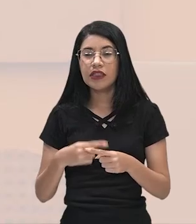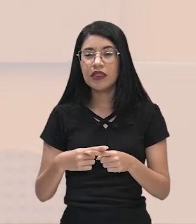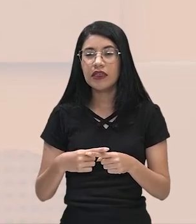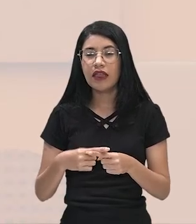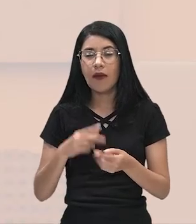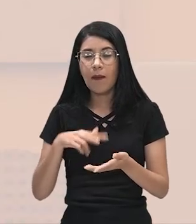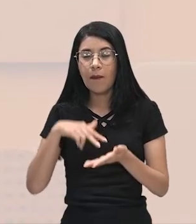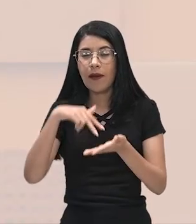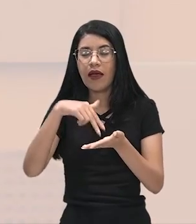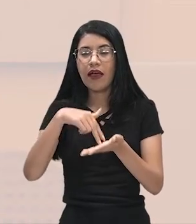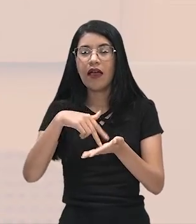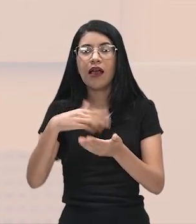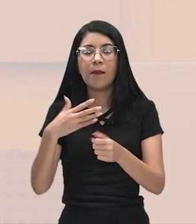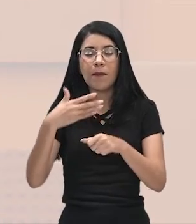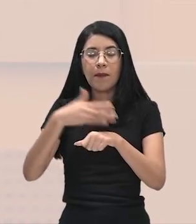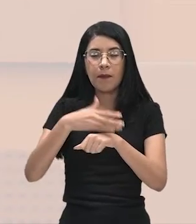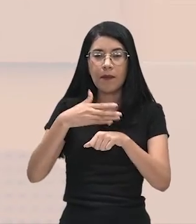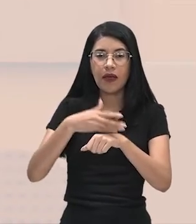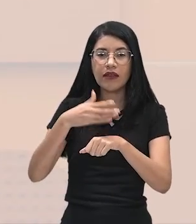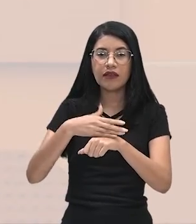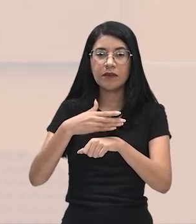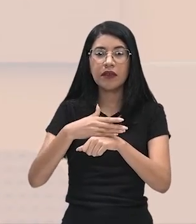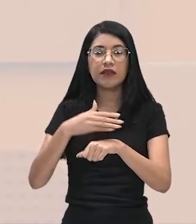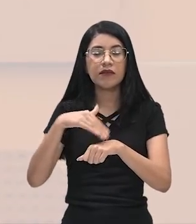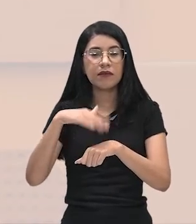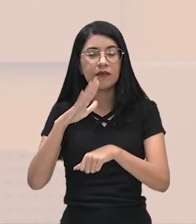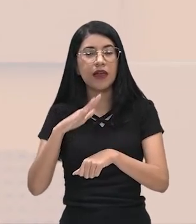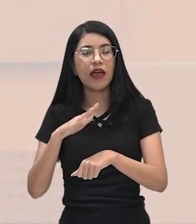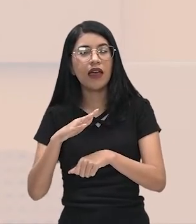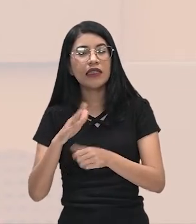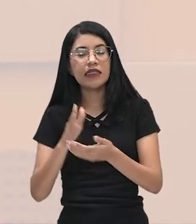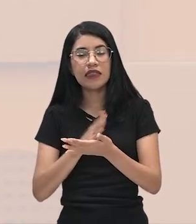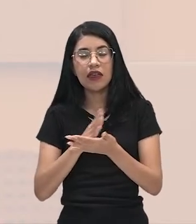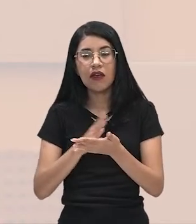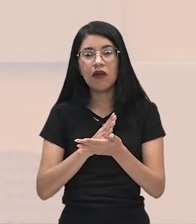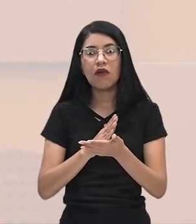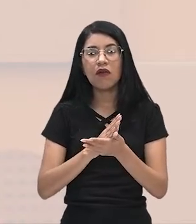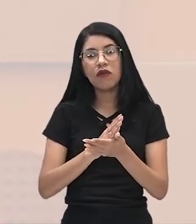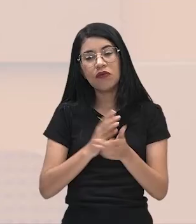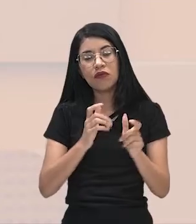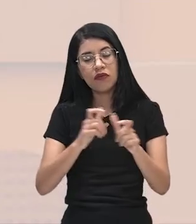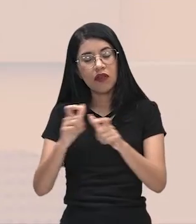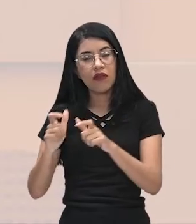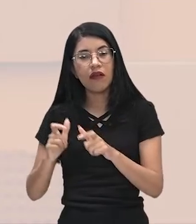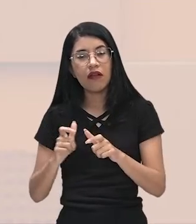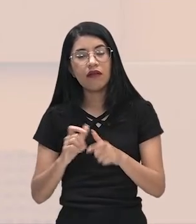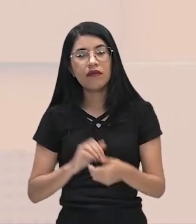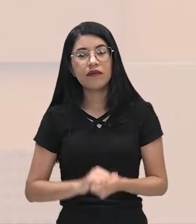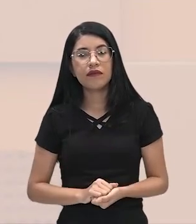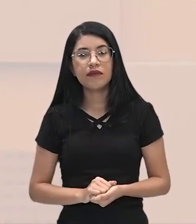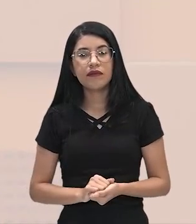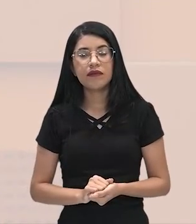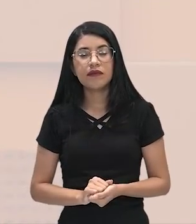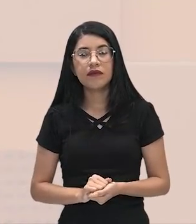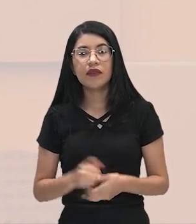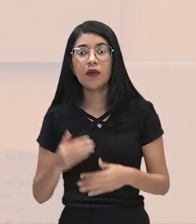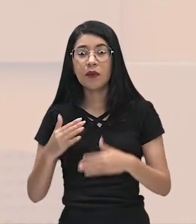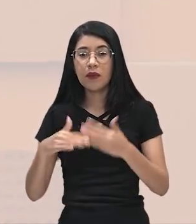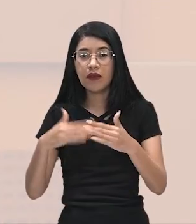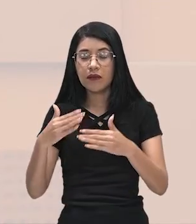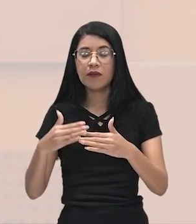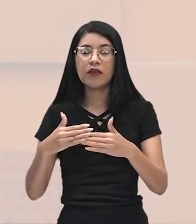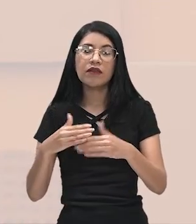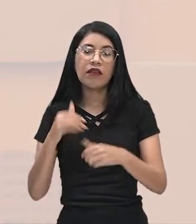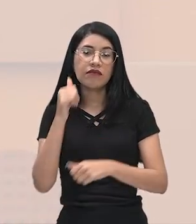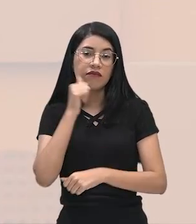uma participação maior em alguns pontos, em determinados momentos. Essa participação, esse envolvimento da mulher em Roma vai